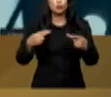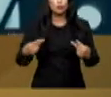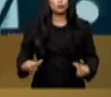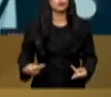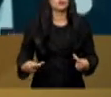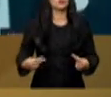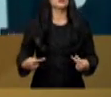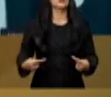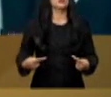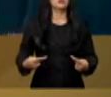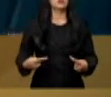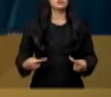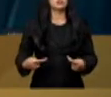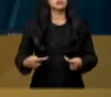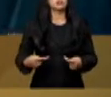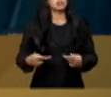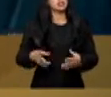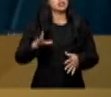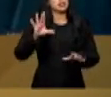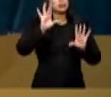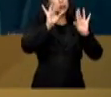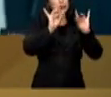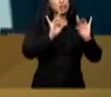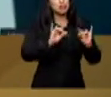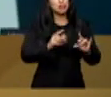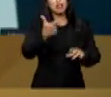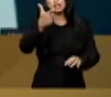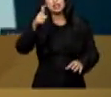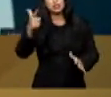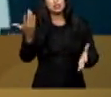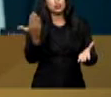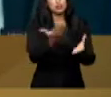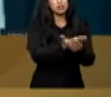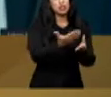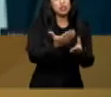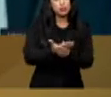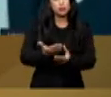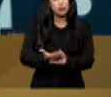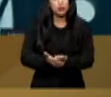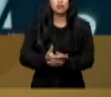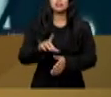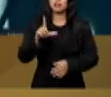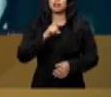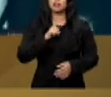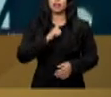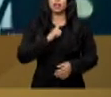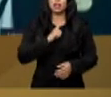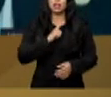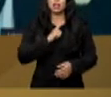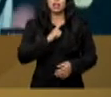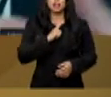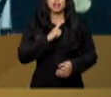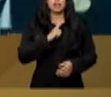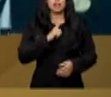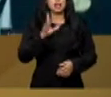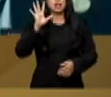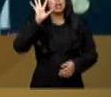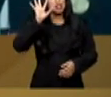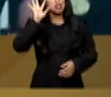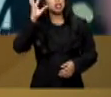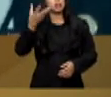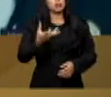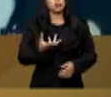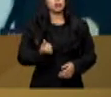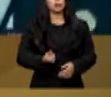andamento? É possível, em penada única, liquidasse as múltiplas,